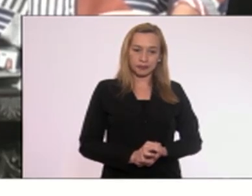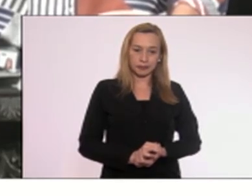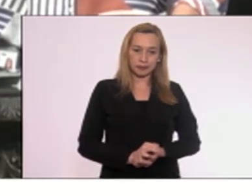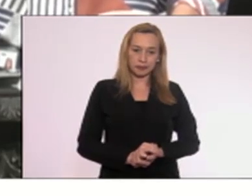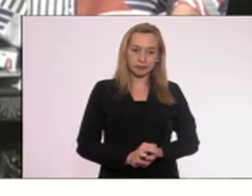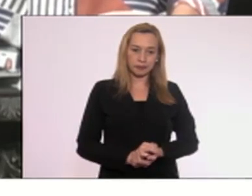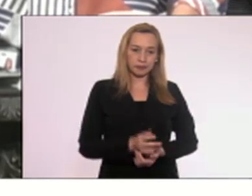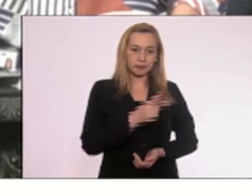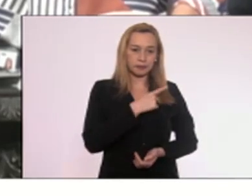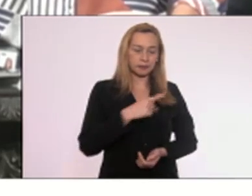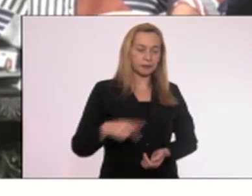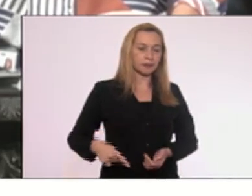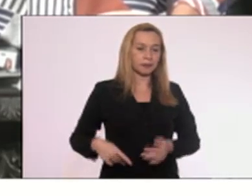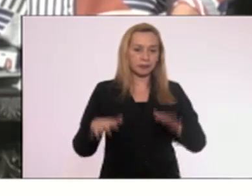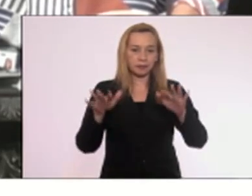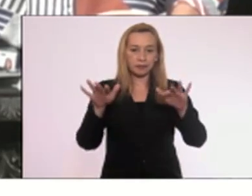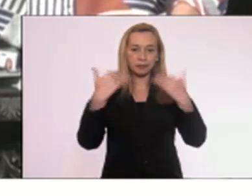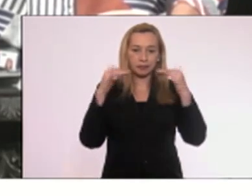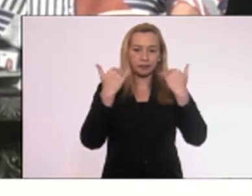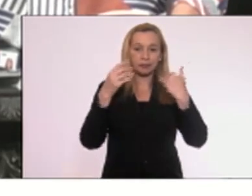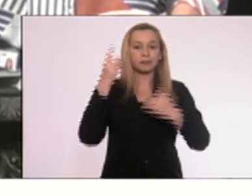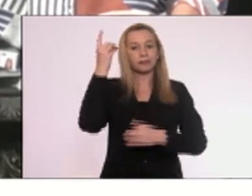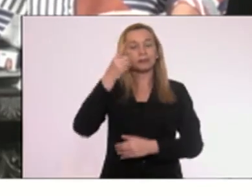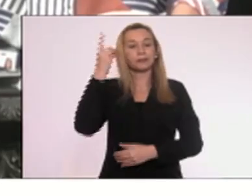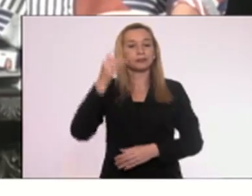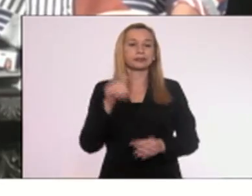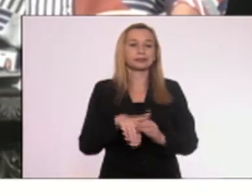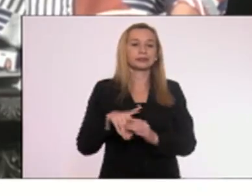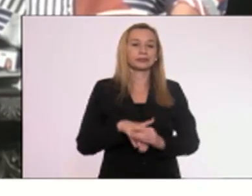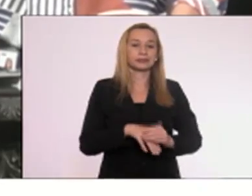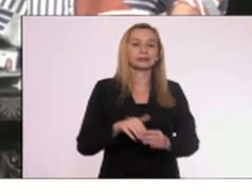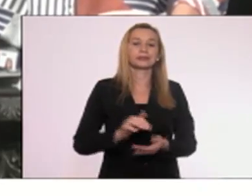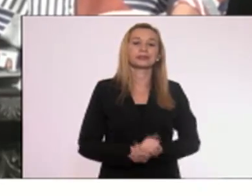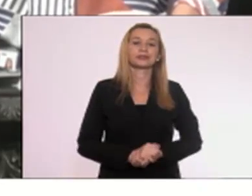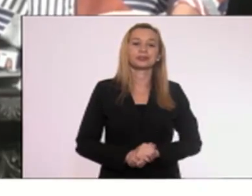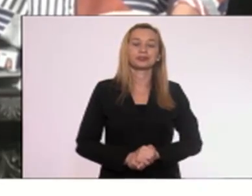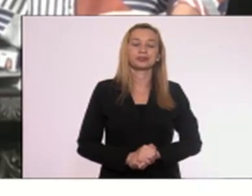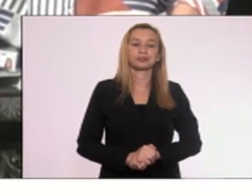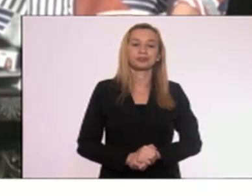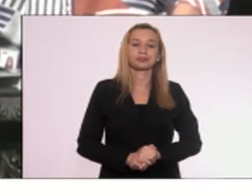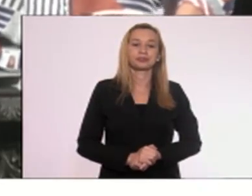Presidência pede atenção, senhores parlamentares, que possamos votar.